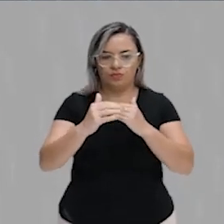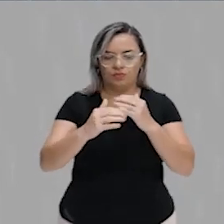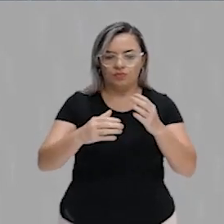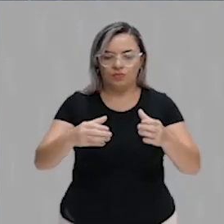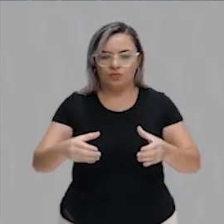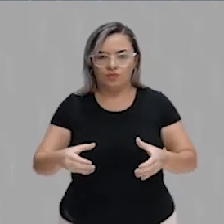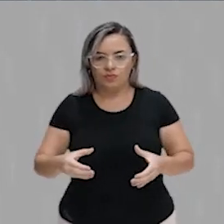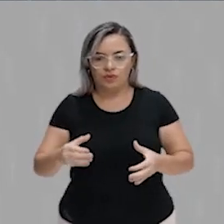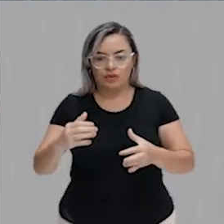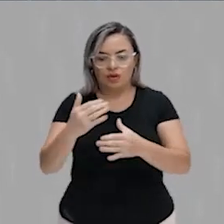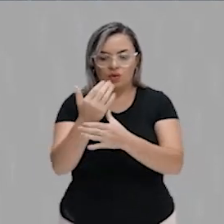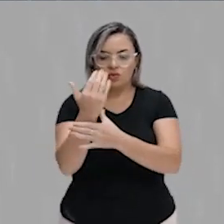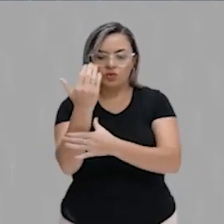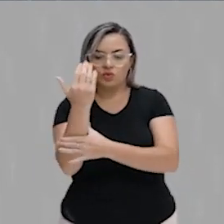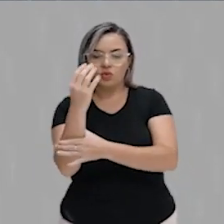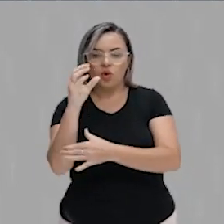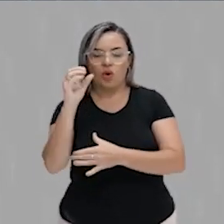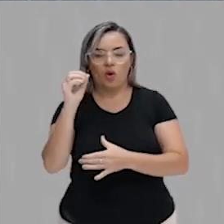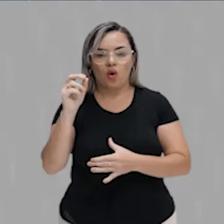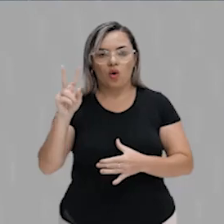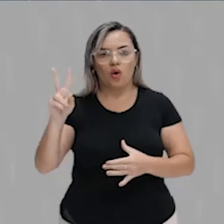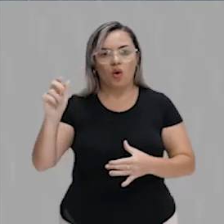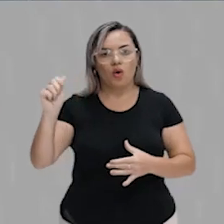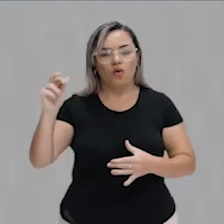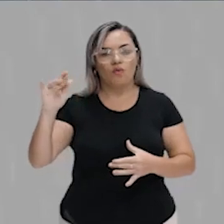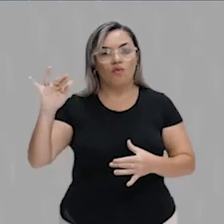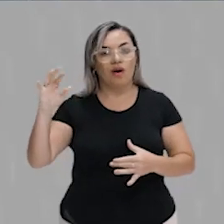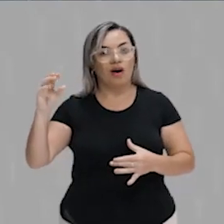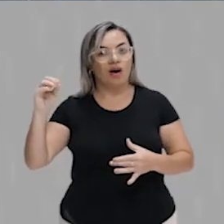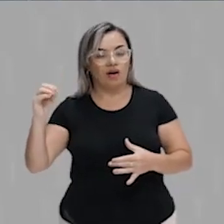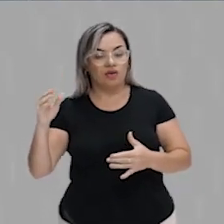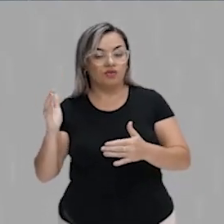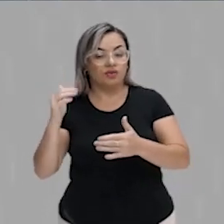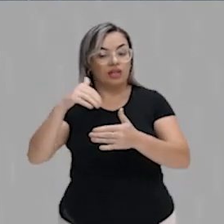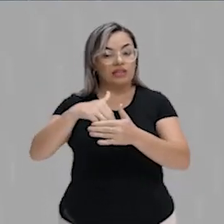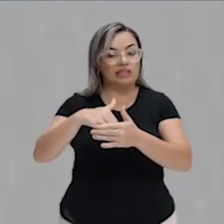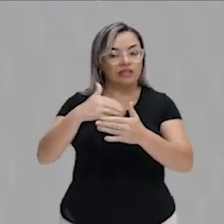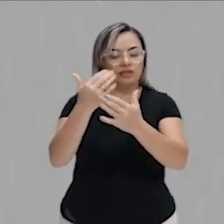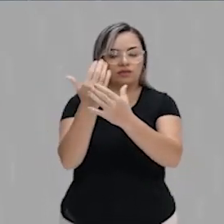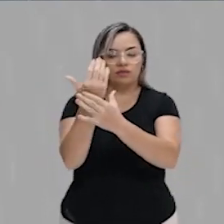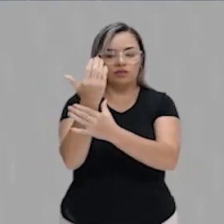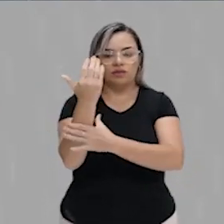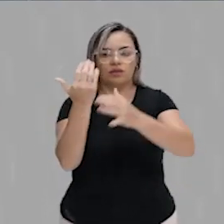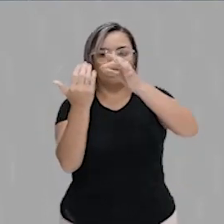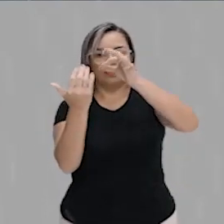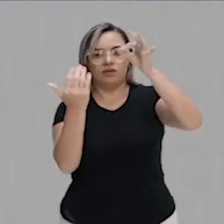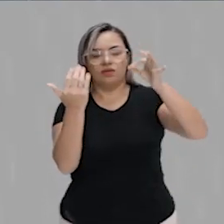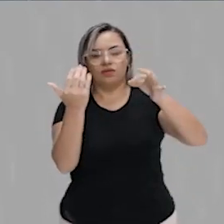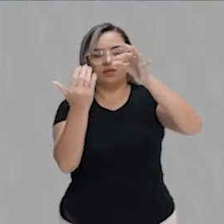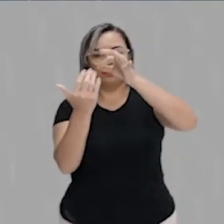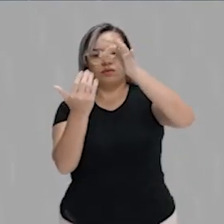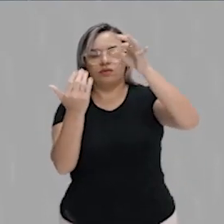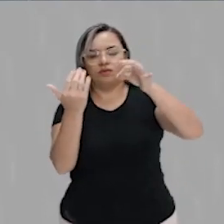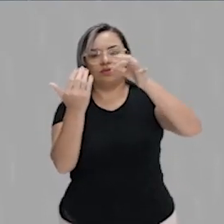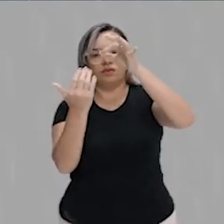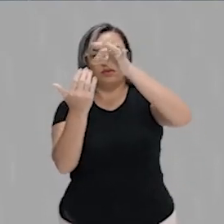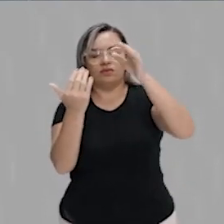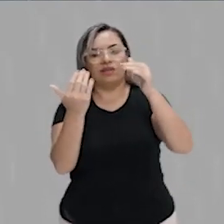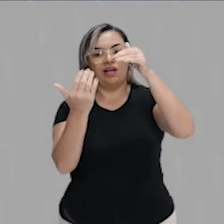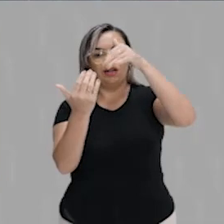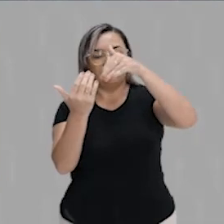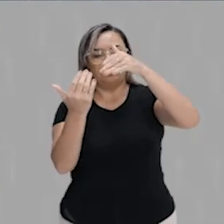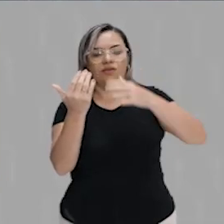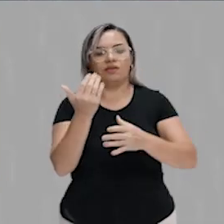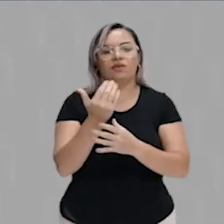que ficam nas flores, né? Se você jogar auxina, por exemplo, ali, ela vai desenvolver o ovário e vai